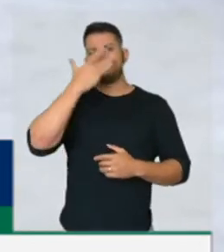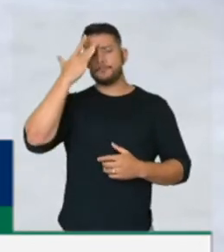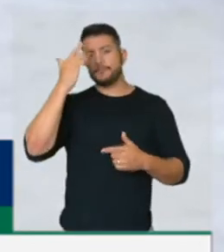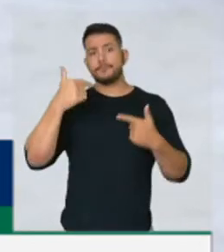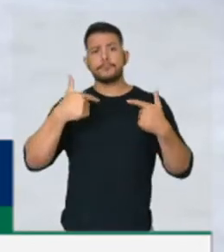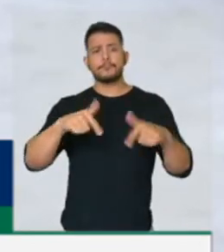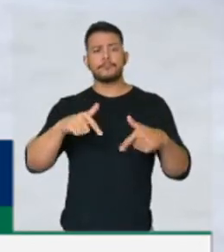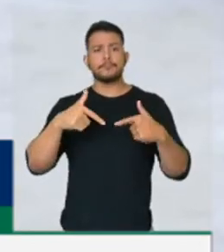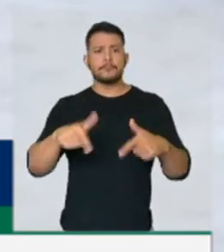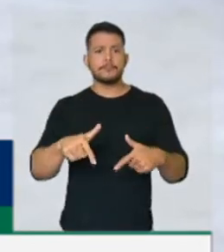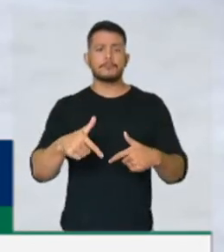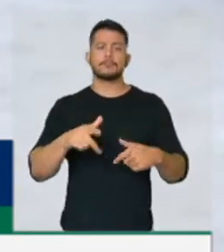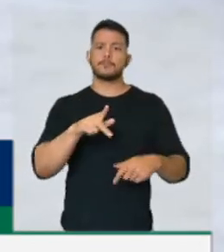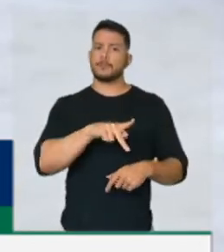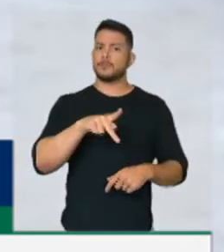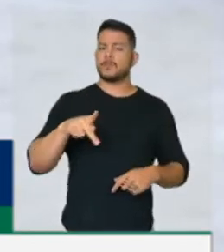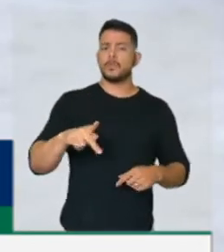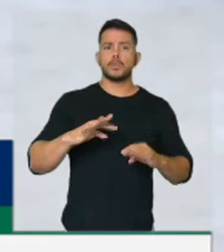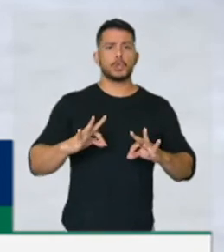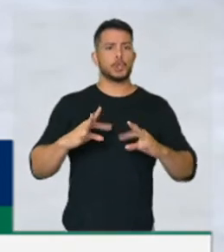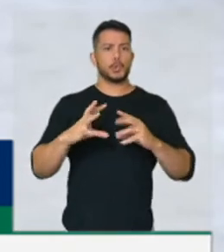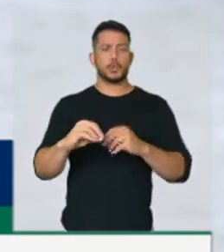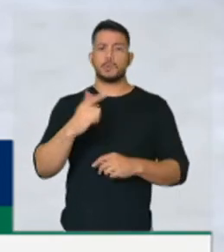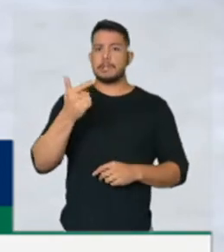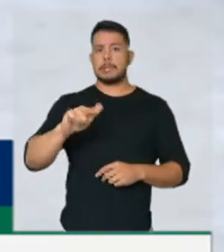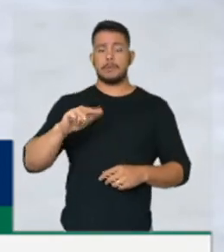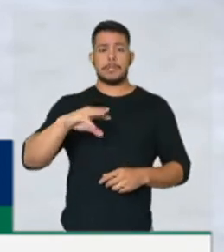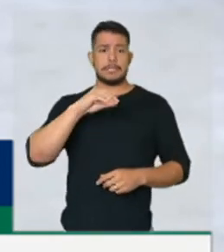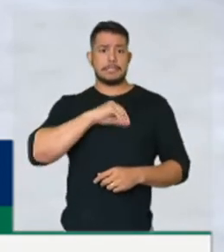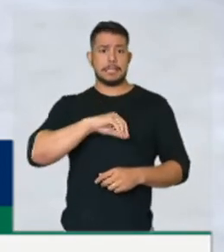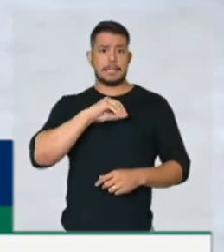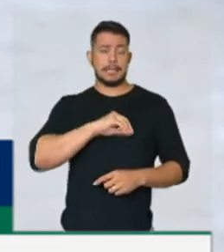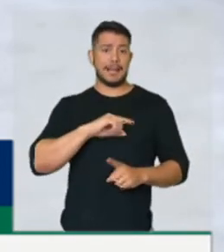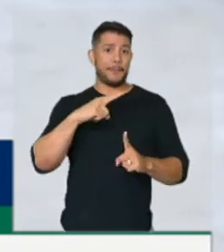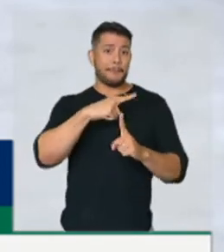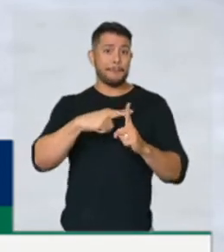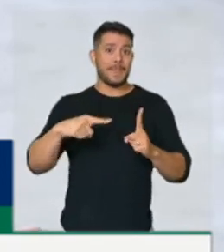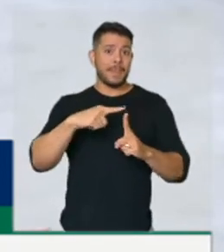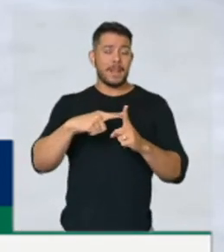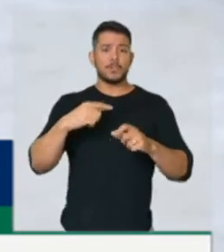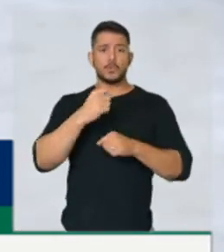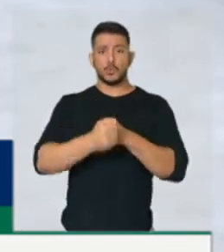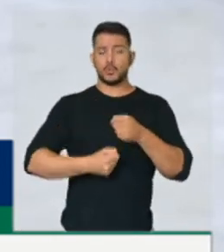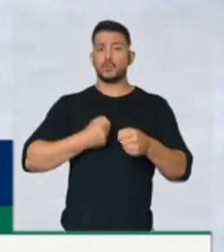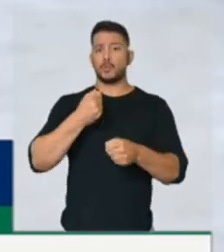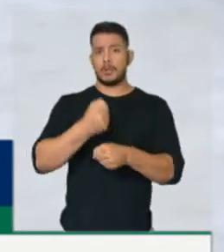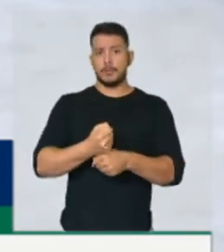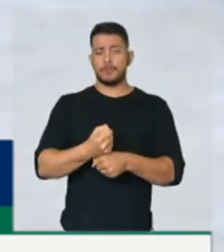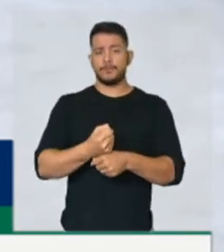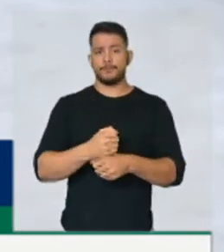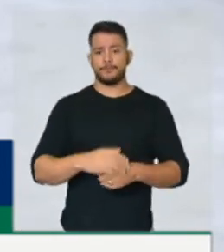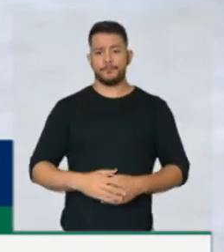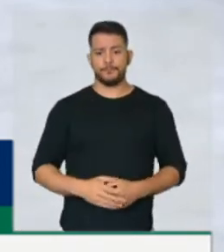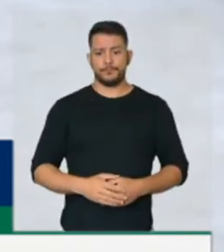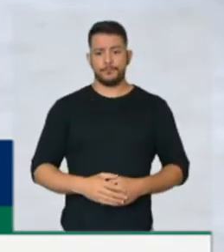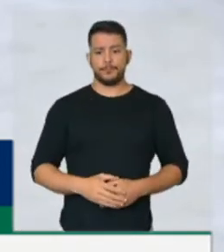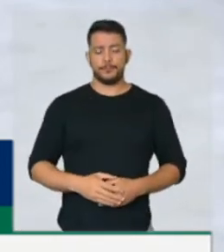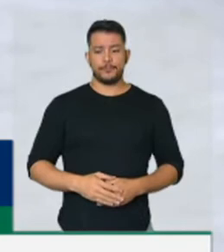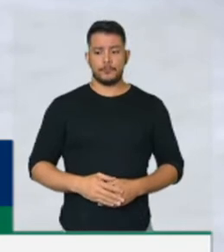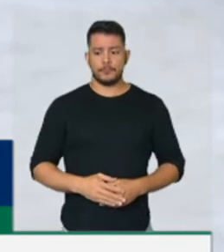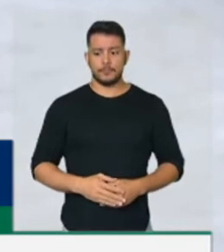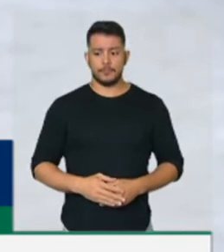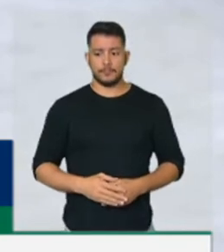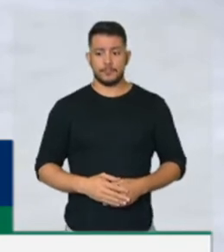sem receber. Nós estamos aí quase a metade de julho e até agora o estado não fez